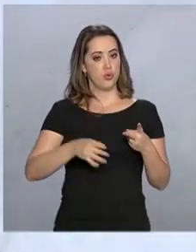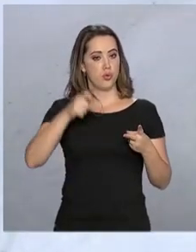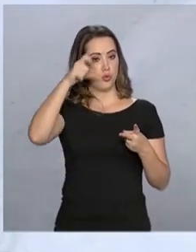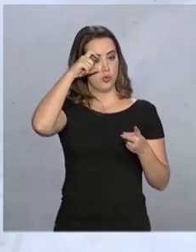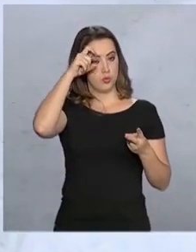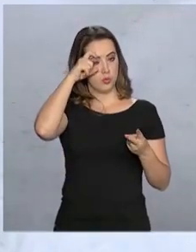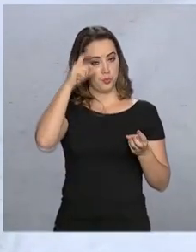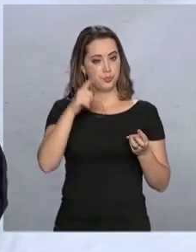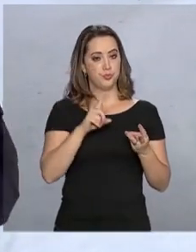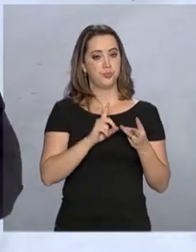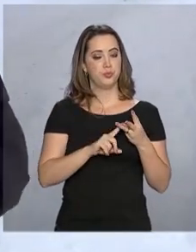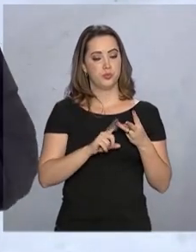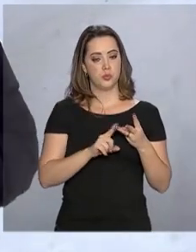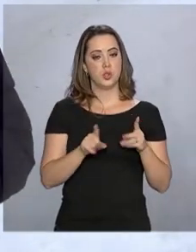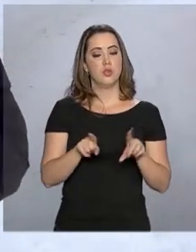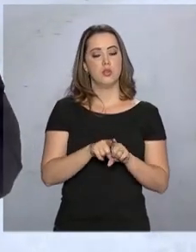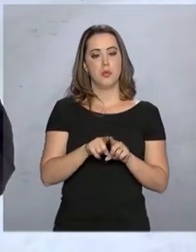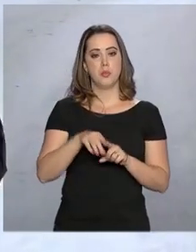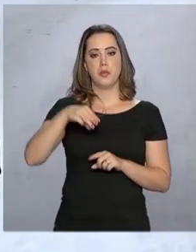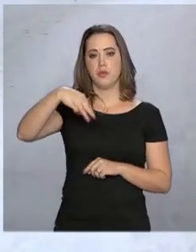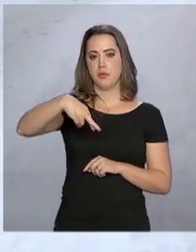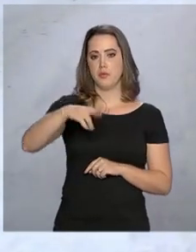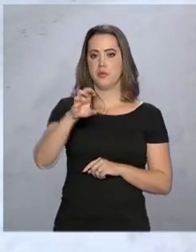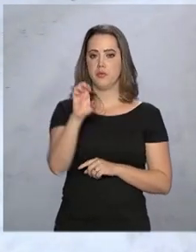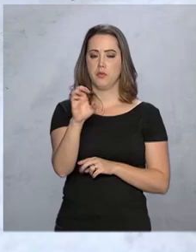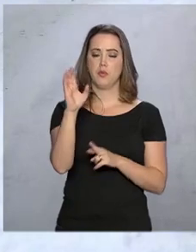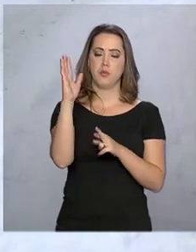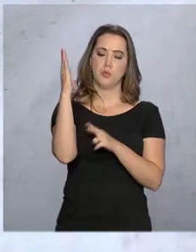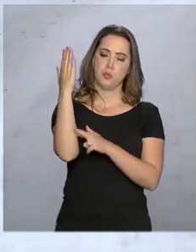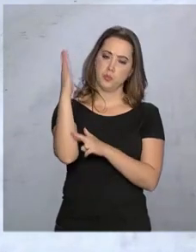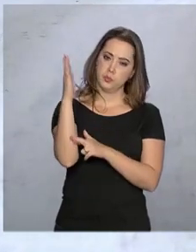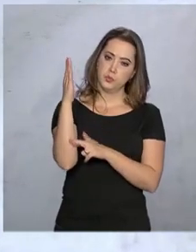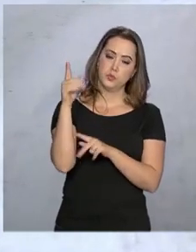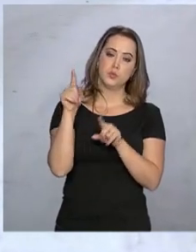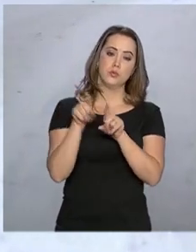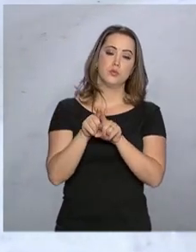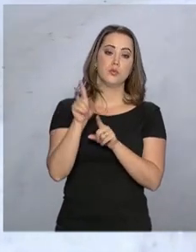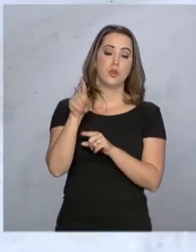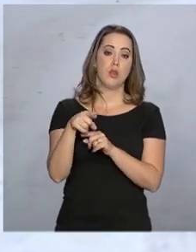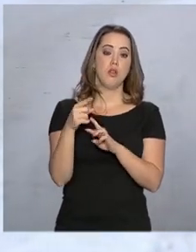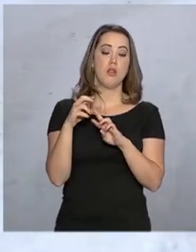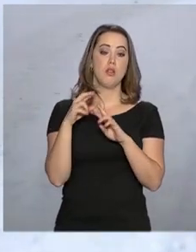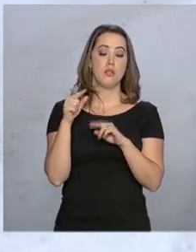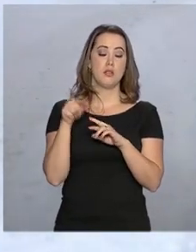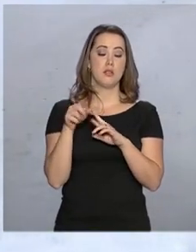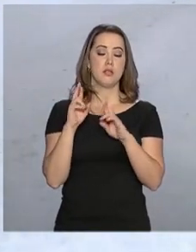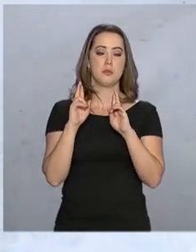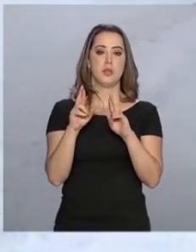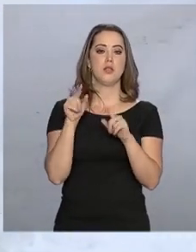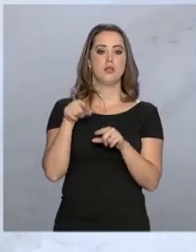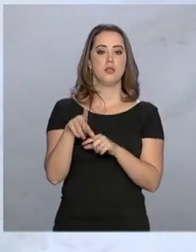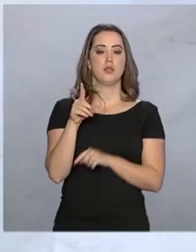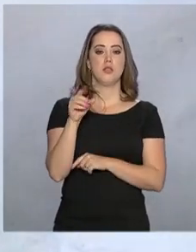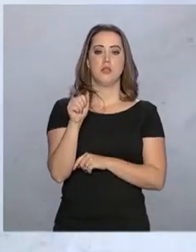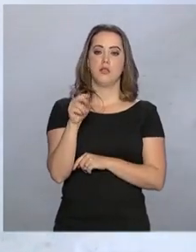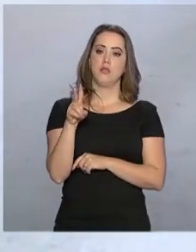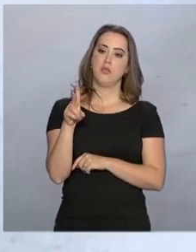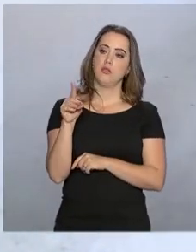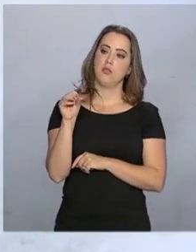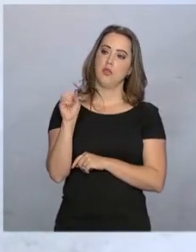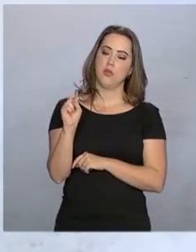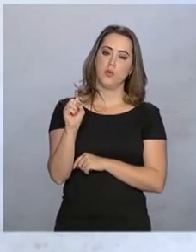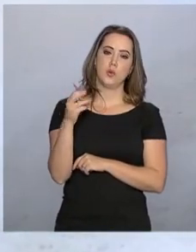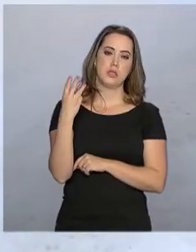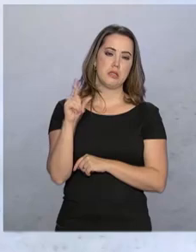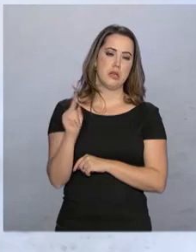pública sérgio moro e das relações exteriores ernesto araújo são esperadas aqui dá voz a aproximadamente 3 mil pessoas